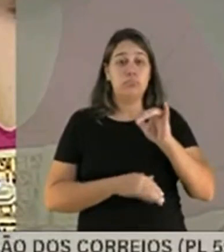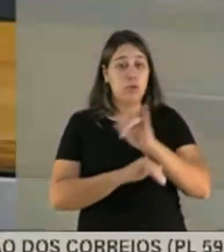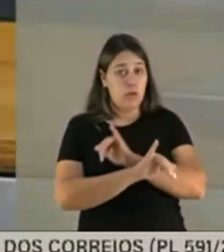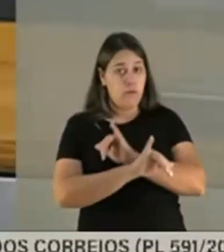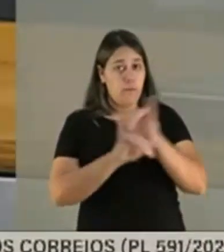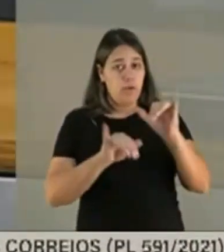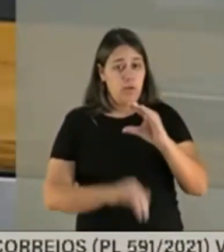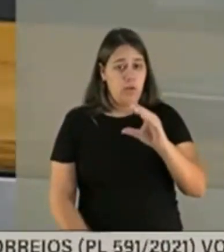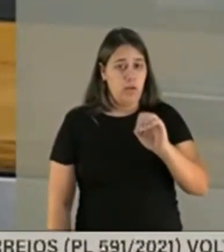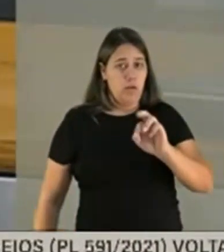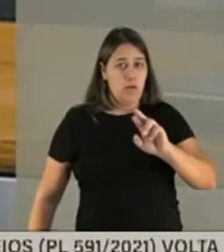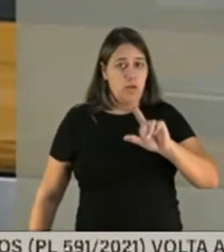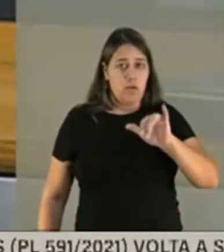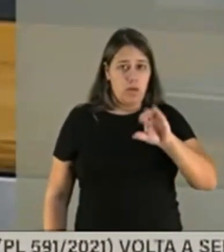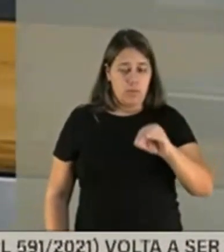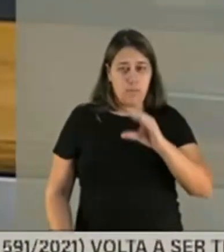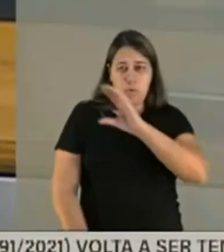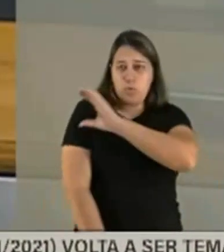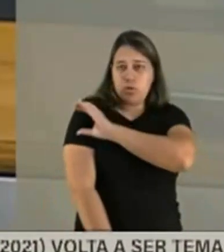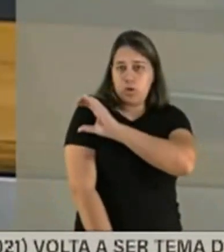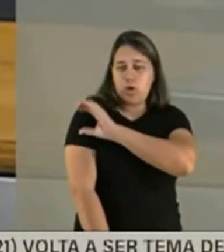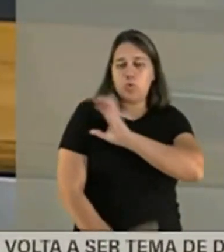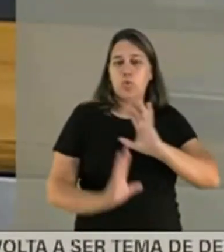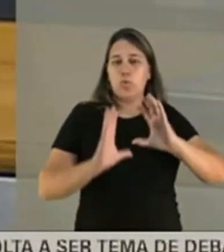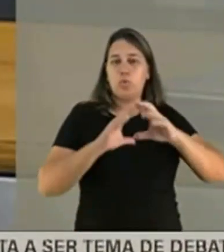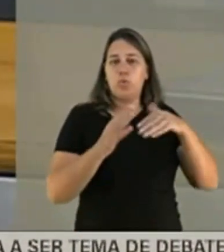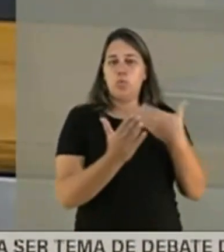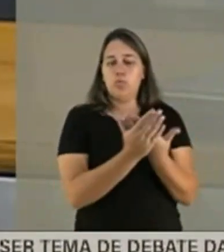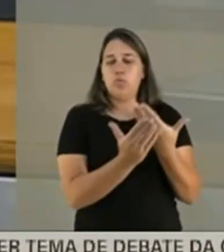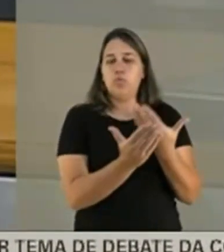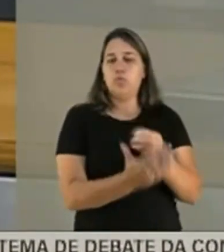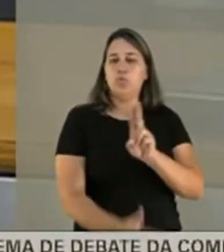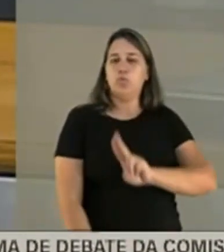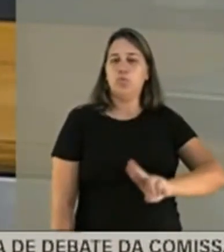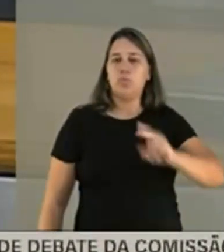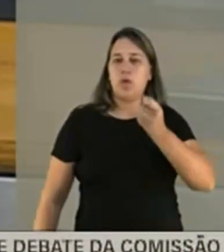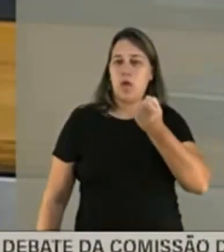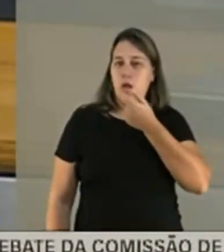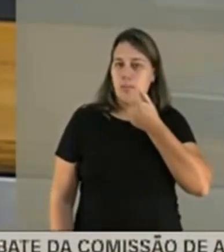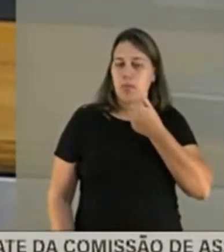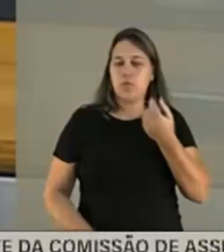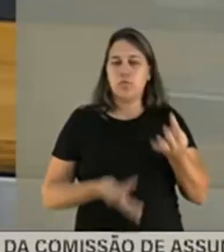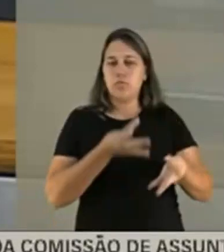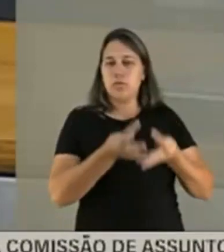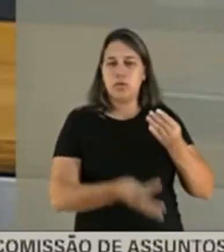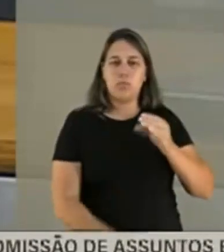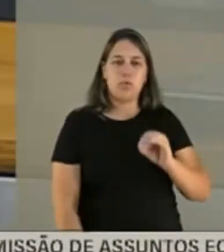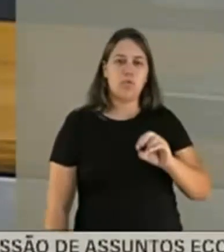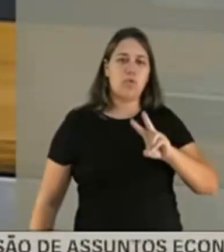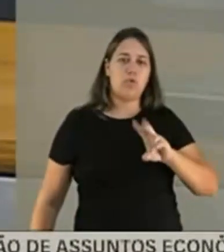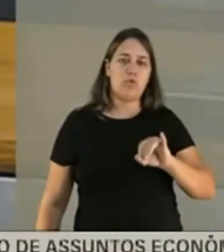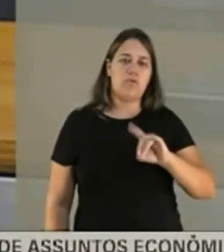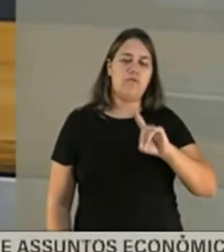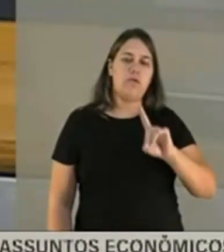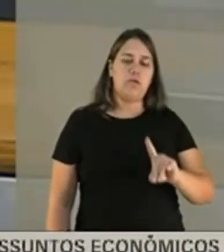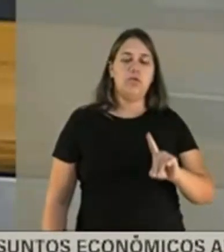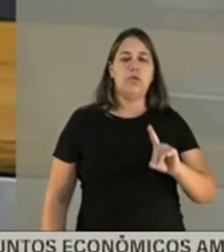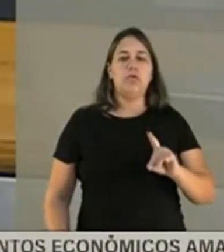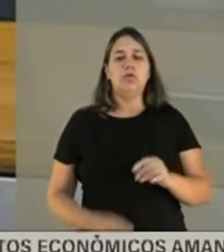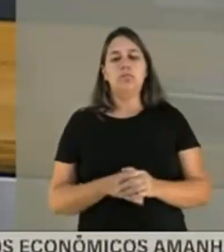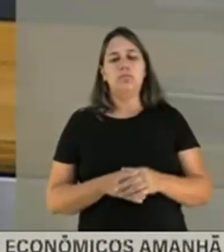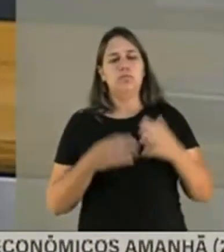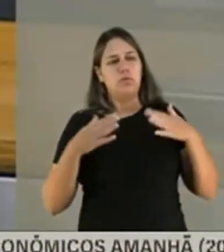Carvalho, coordenador no grupo de estudos sobre o uso de medicamentos no tratamento de Covid, teria ficado estupefado